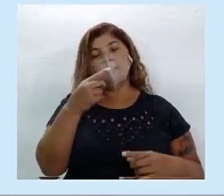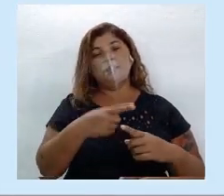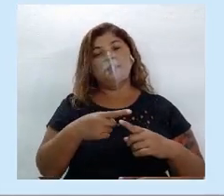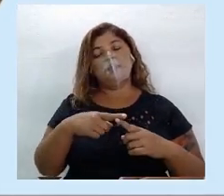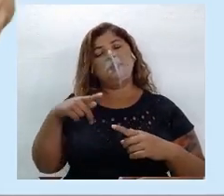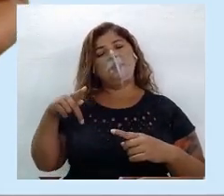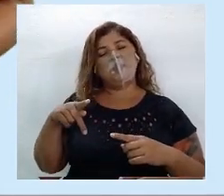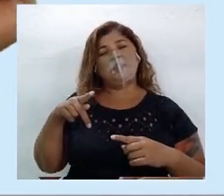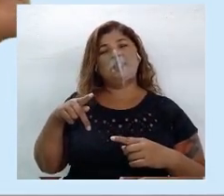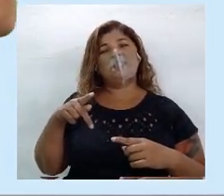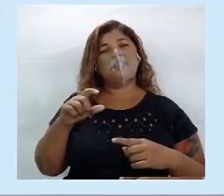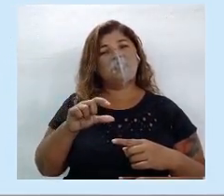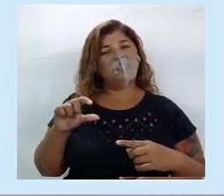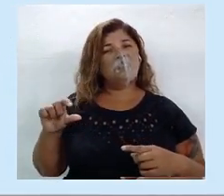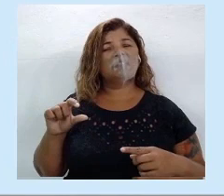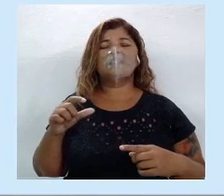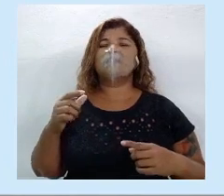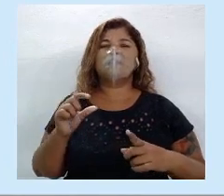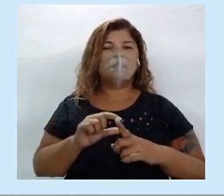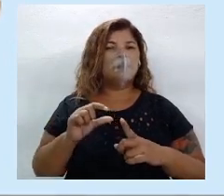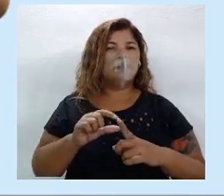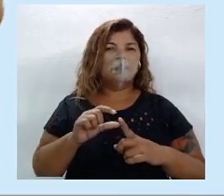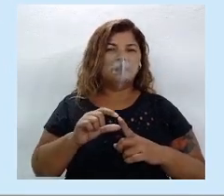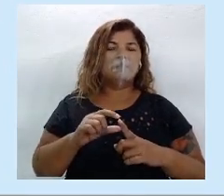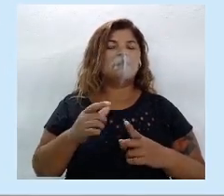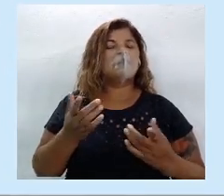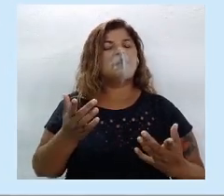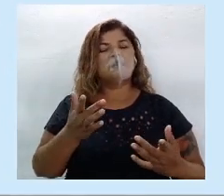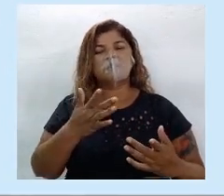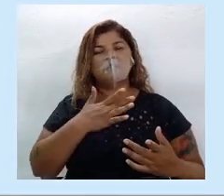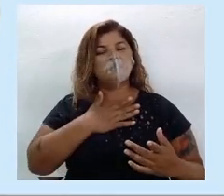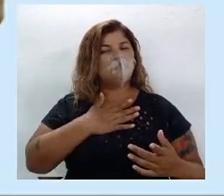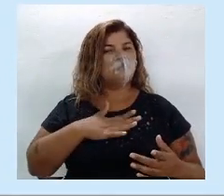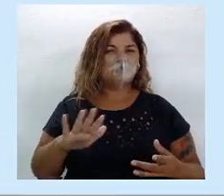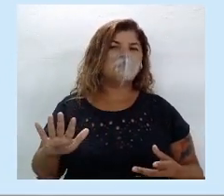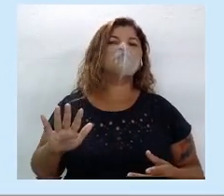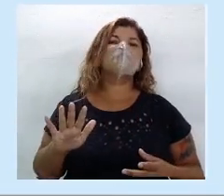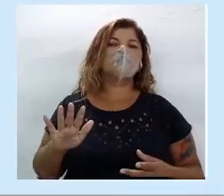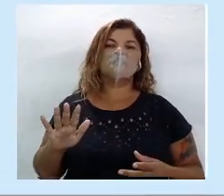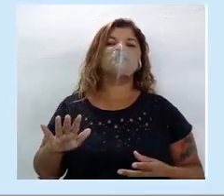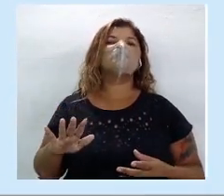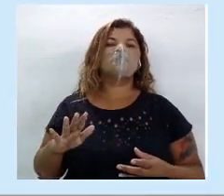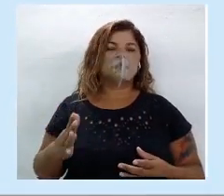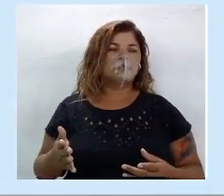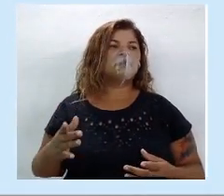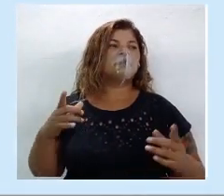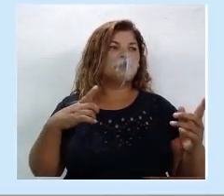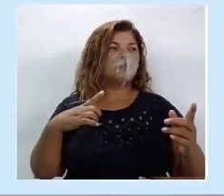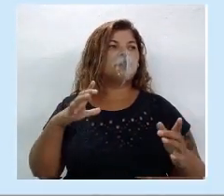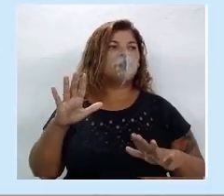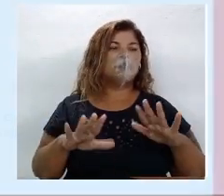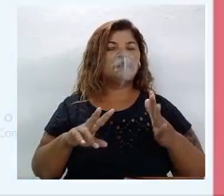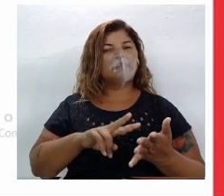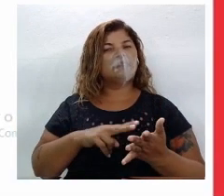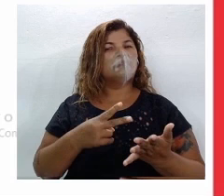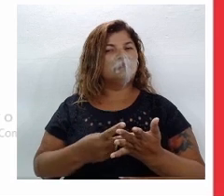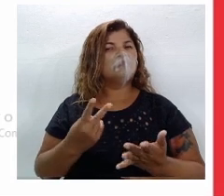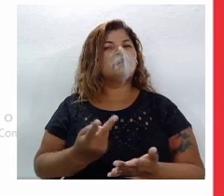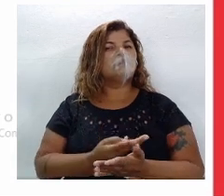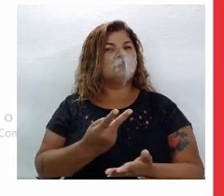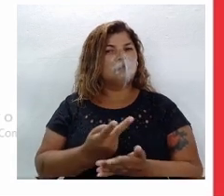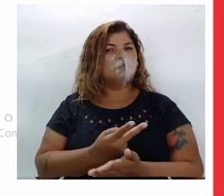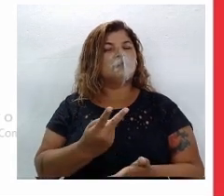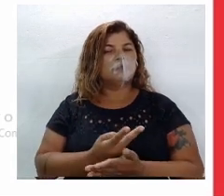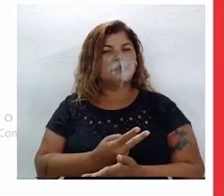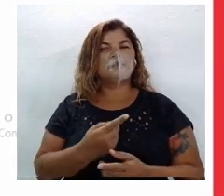palavra protestante muitas vezes, certo, dá uma conotação errônea, como nós estamos vendo novamente aqui na tela, eu